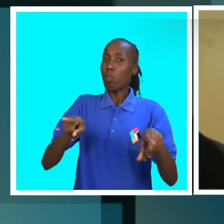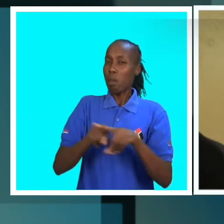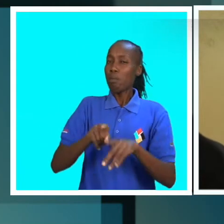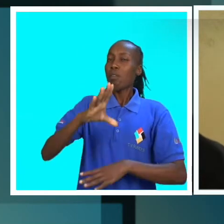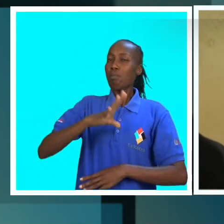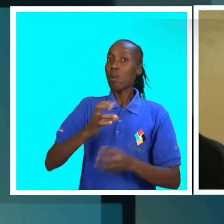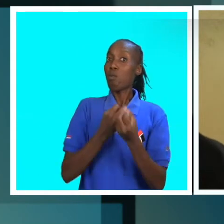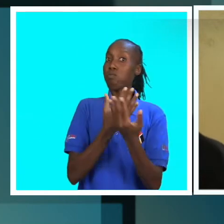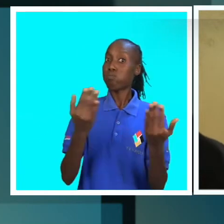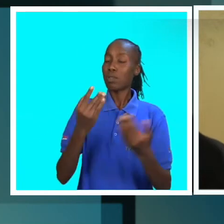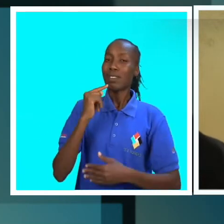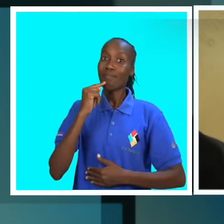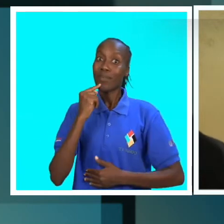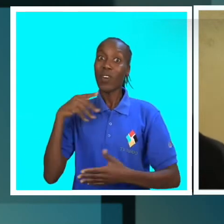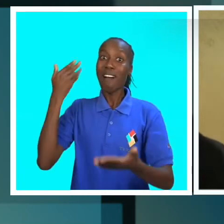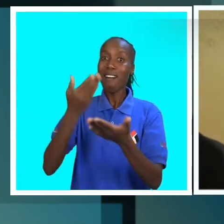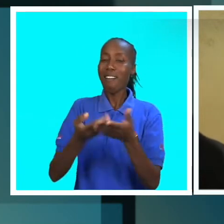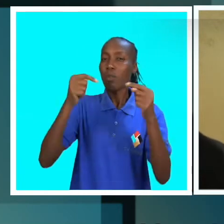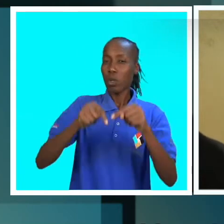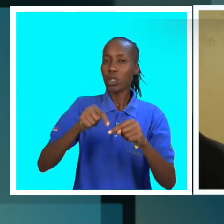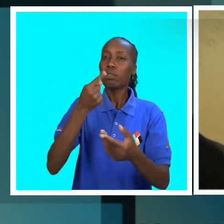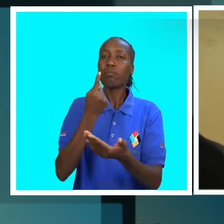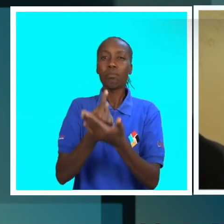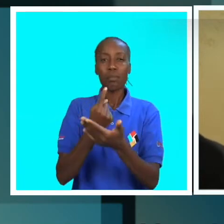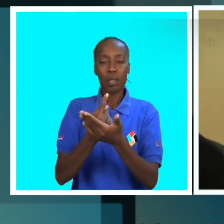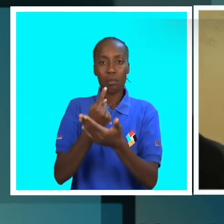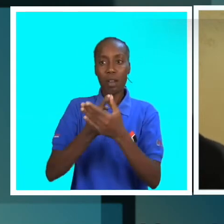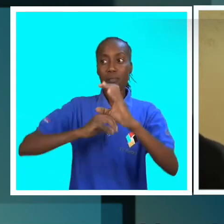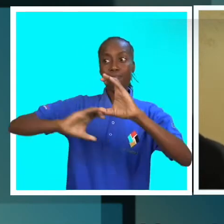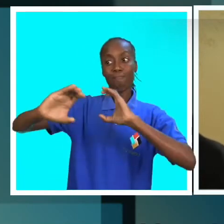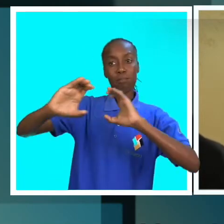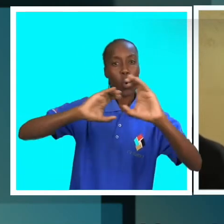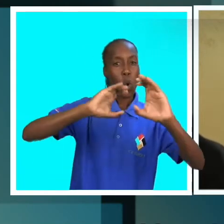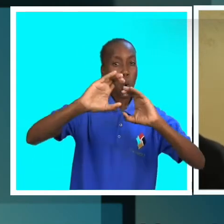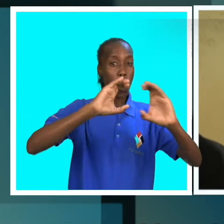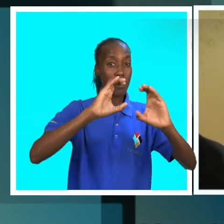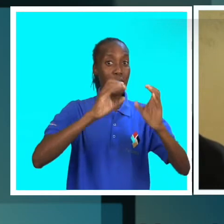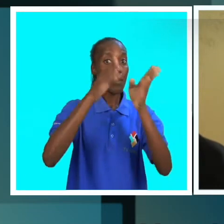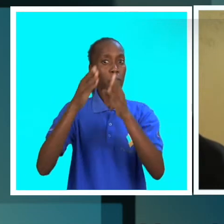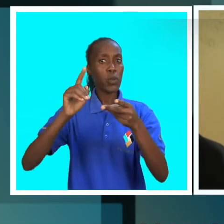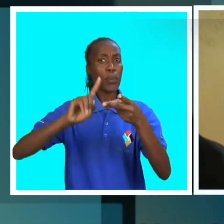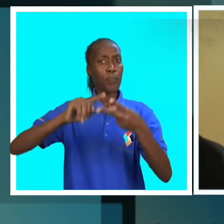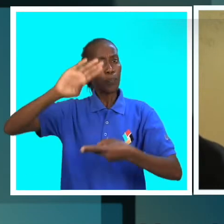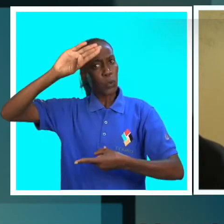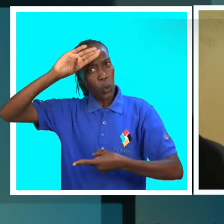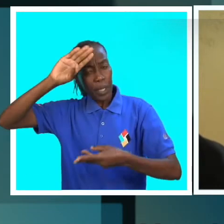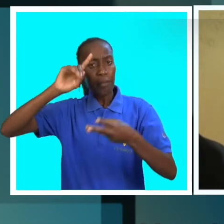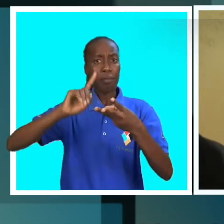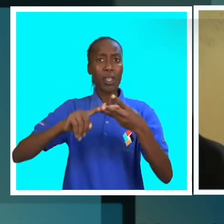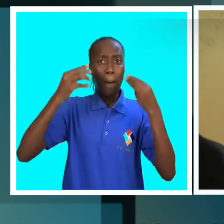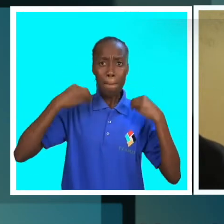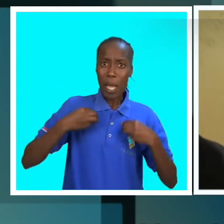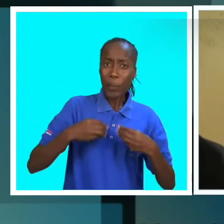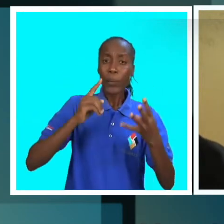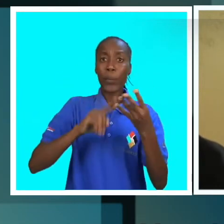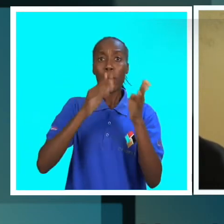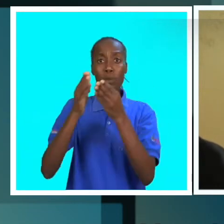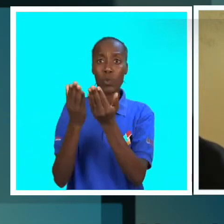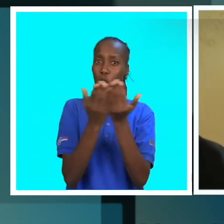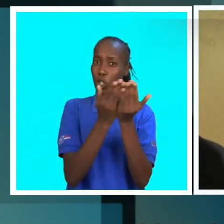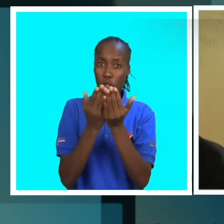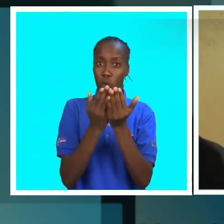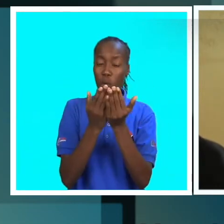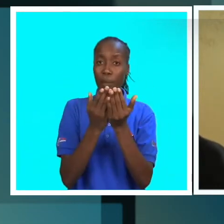muitas dúvidas até hoje. E eu acho que é importante que haja uma comunicação tanto entre doentes, médicos,